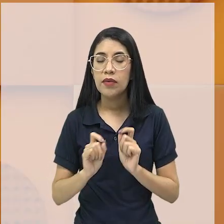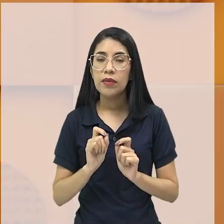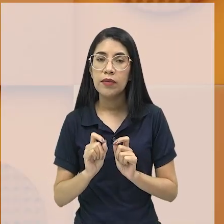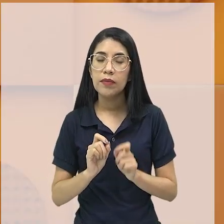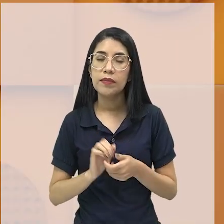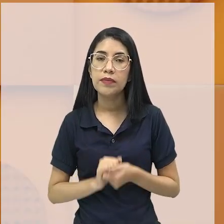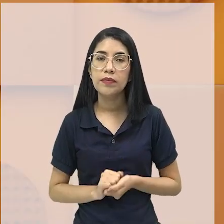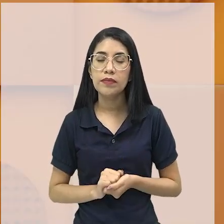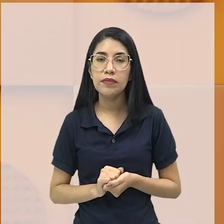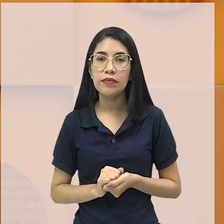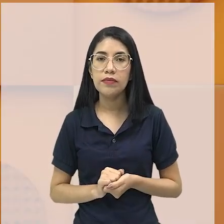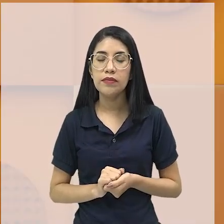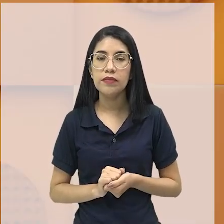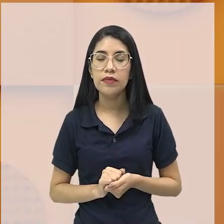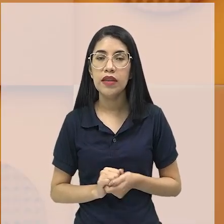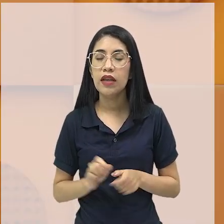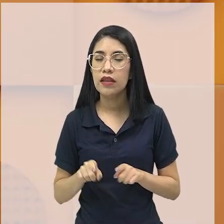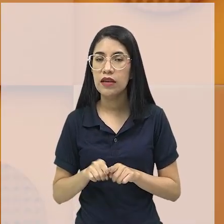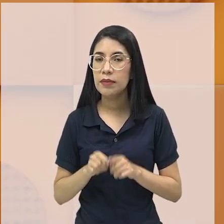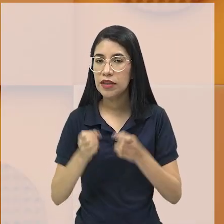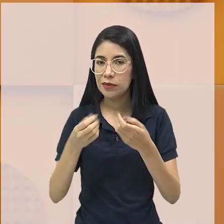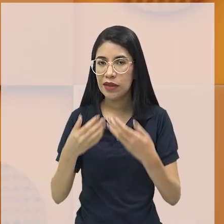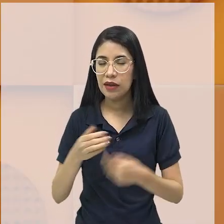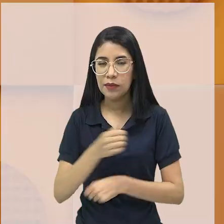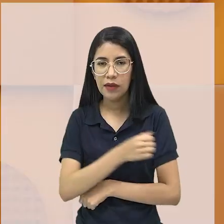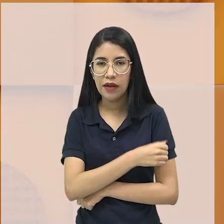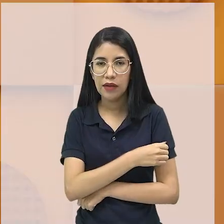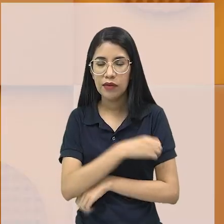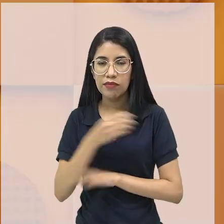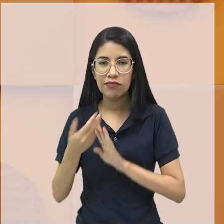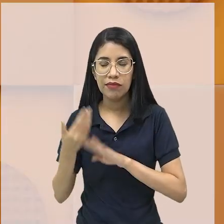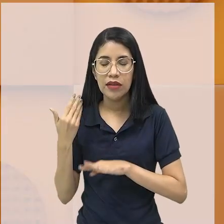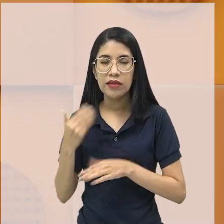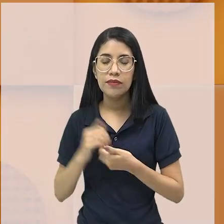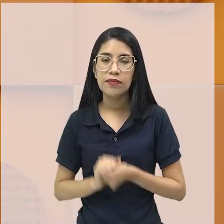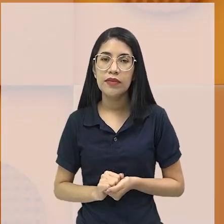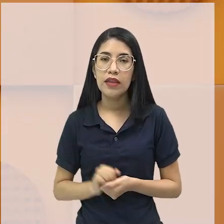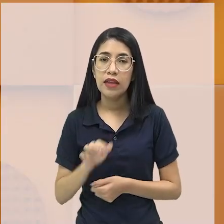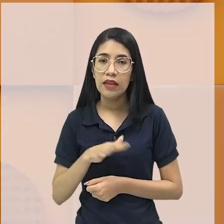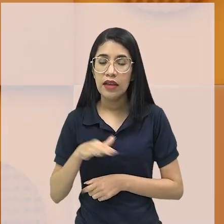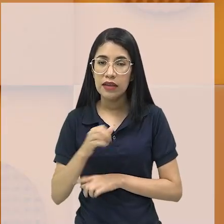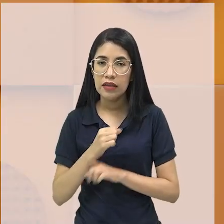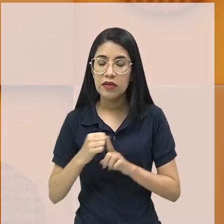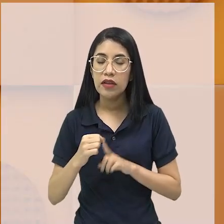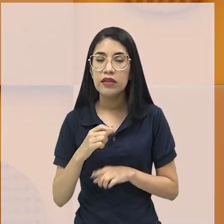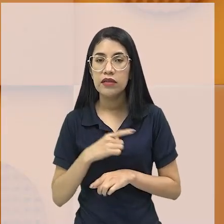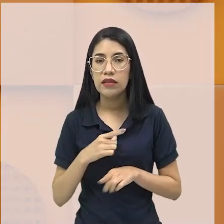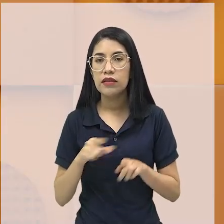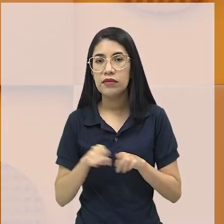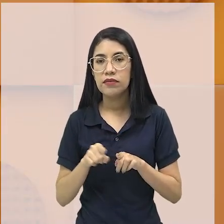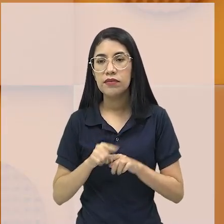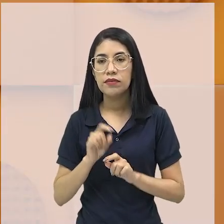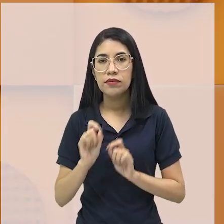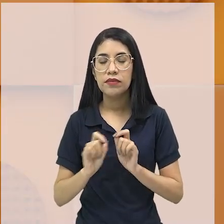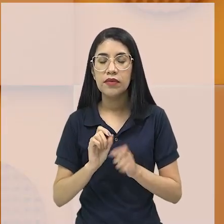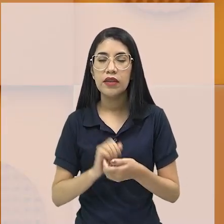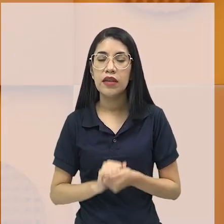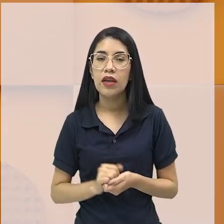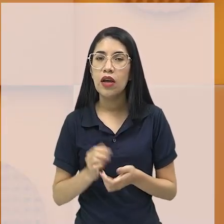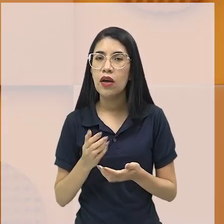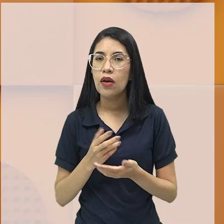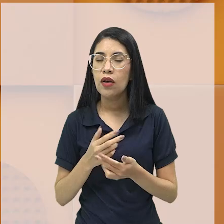que eu dei para vocês, né, e foi o que eu falei para o meu aluno, que socialmente vai haver também ali, né, algo